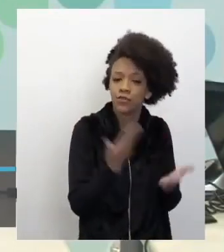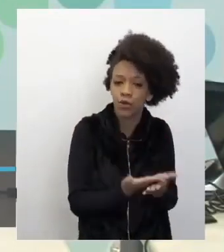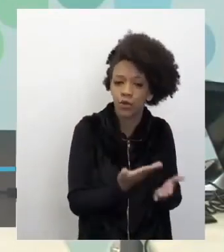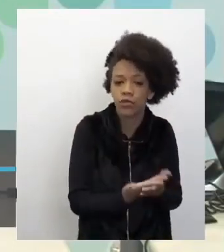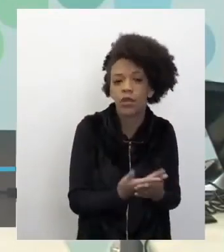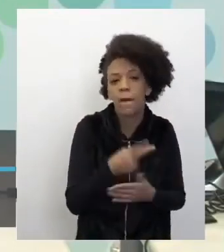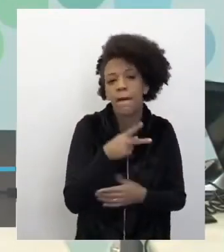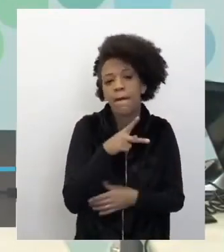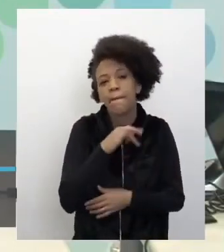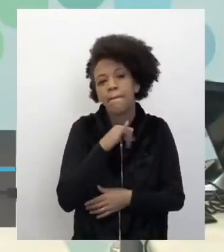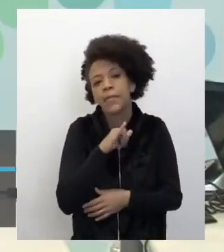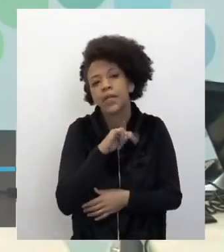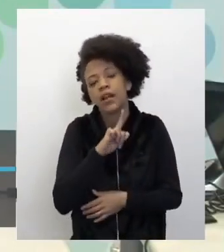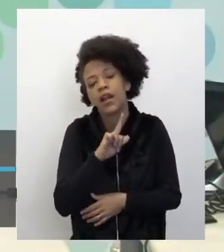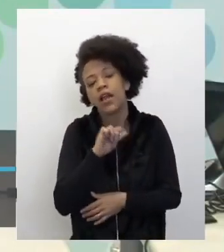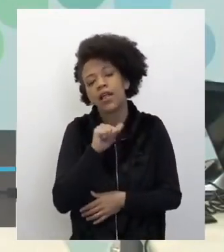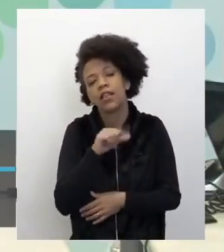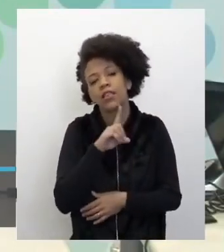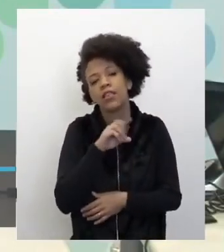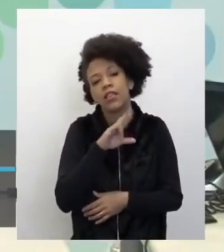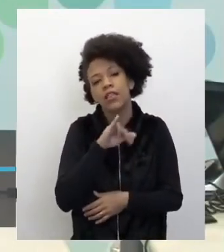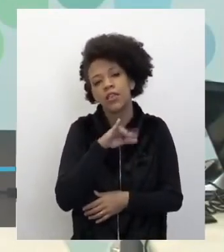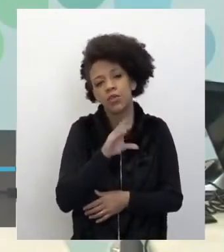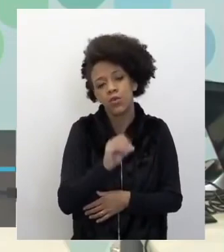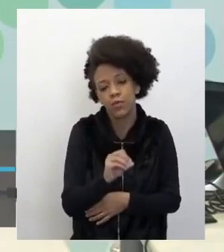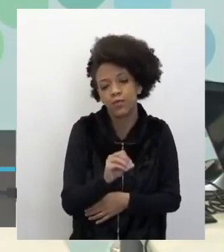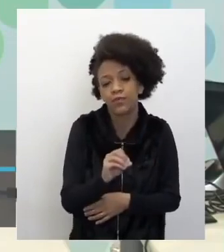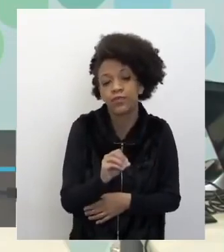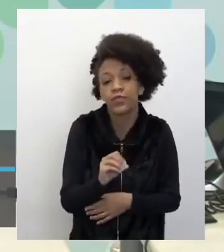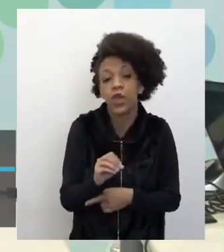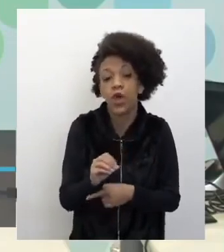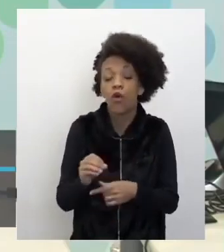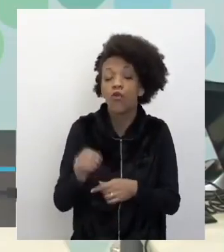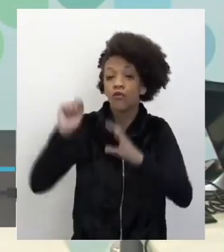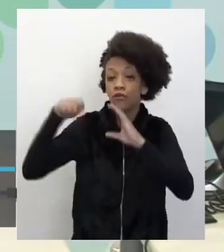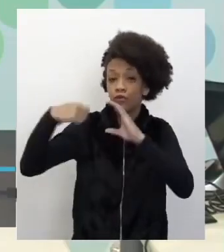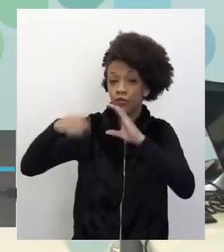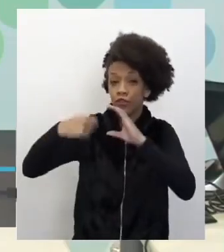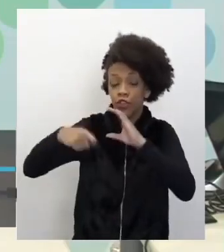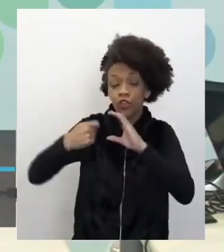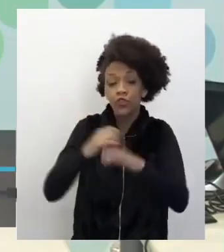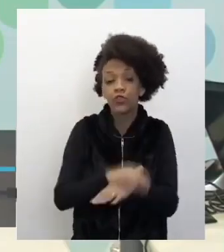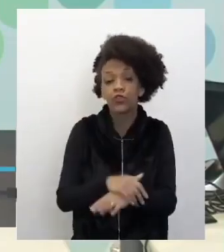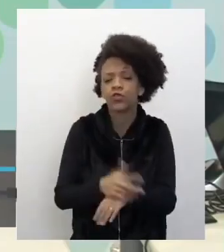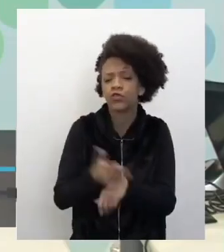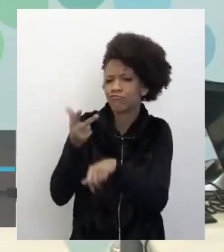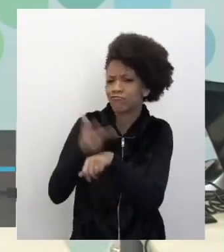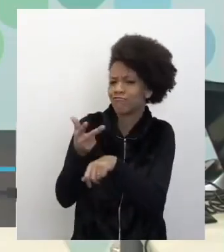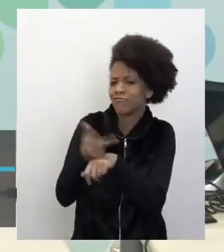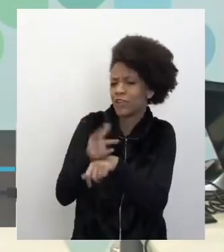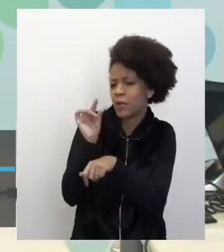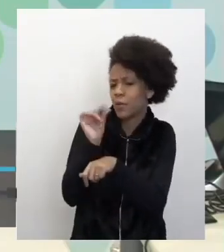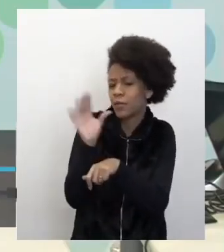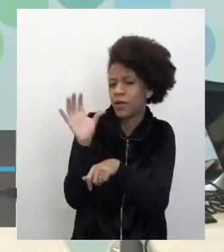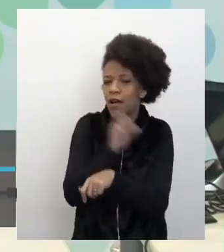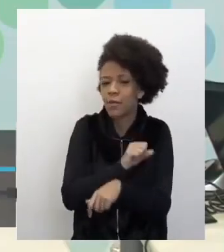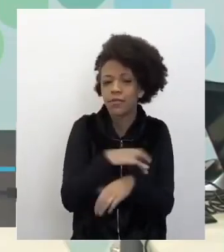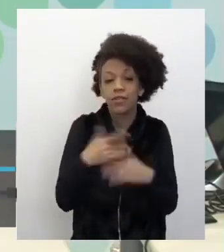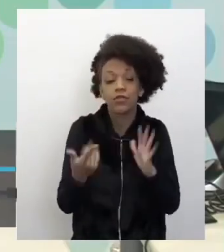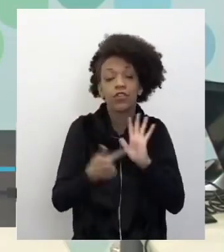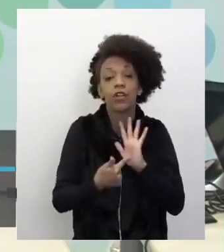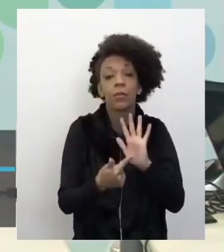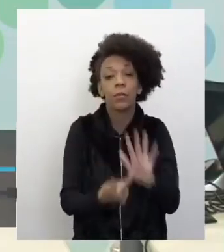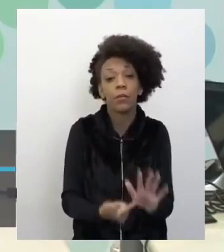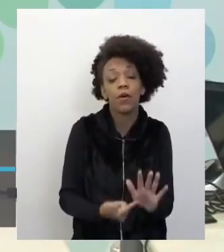Peiladeiro Firmino, nós temos um vídeo da aluna Mariana Cardoso, é um vídeo bem curtinho, onde ela mostra,